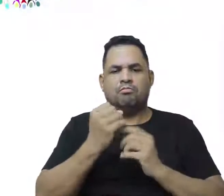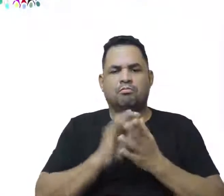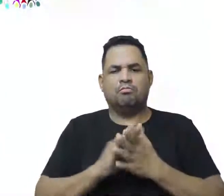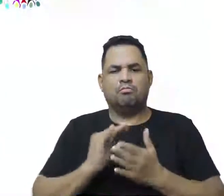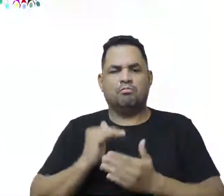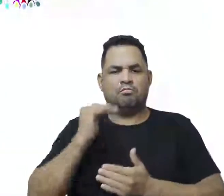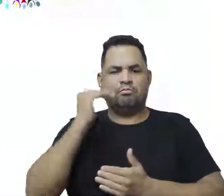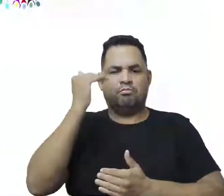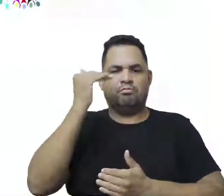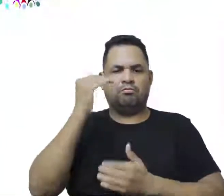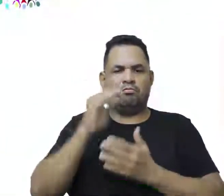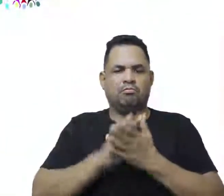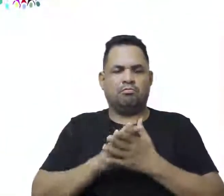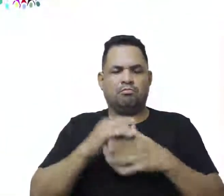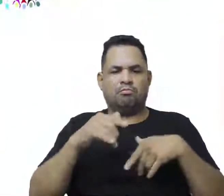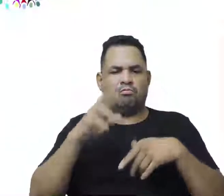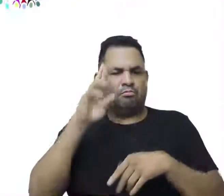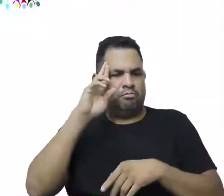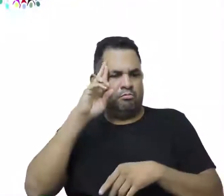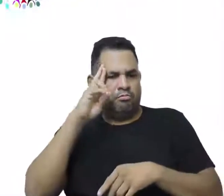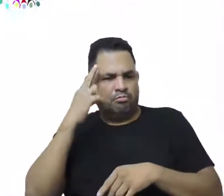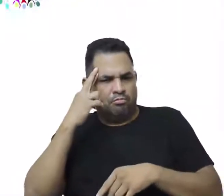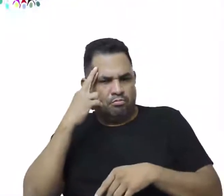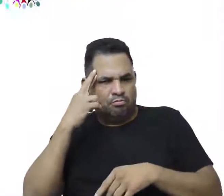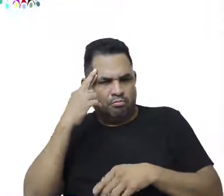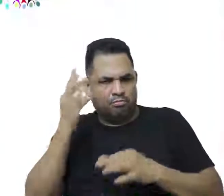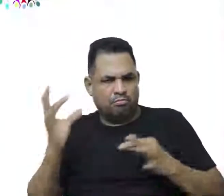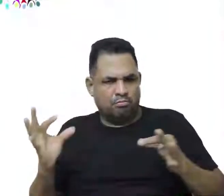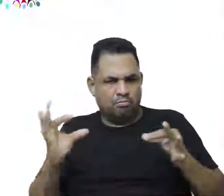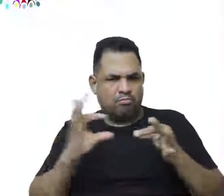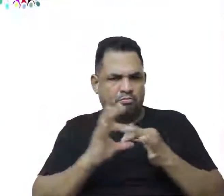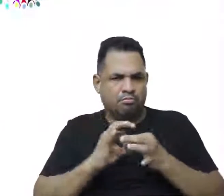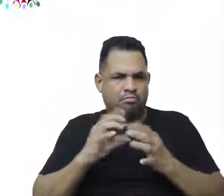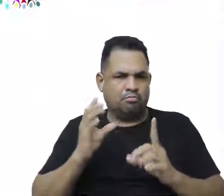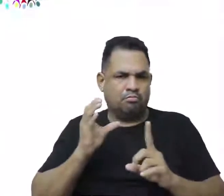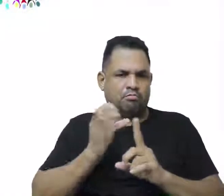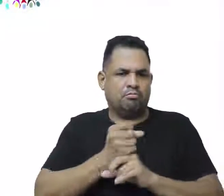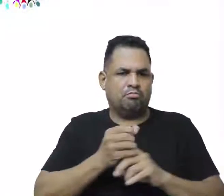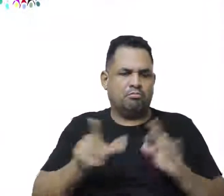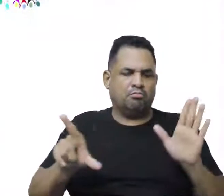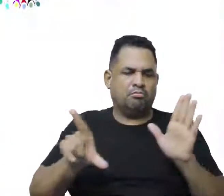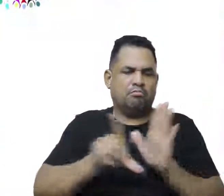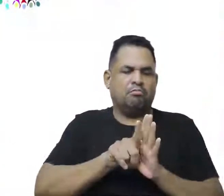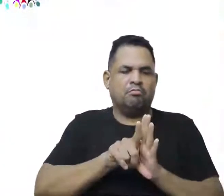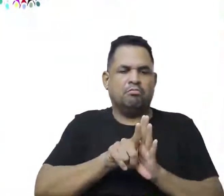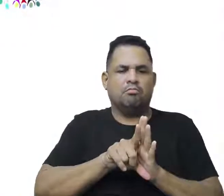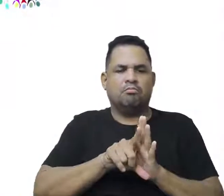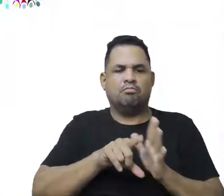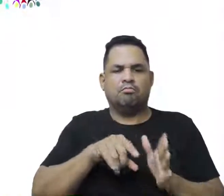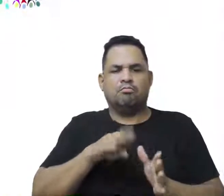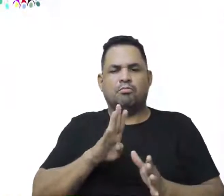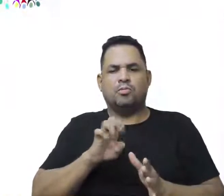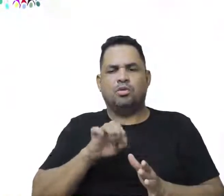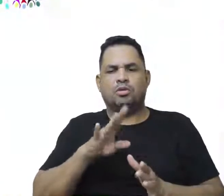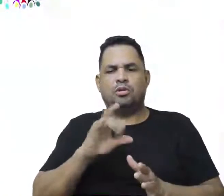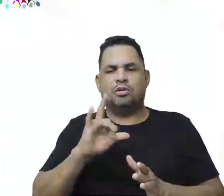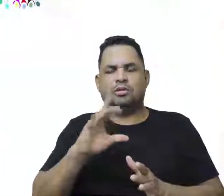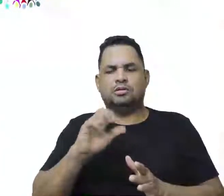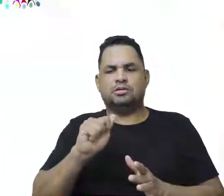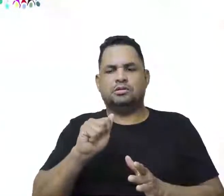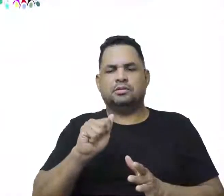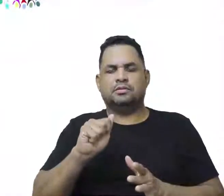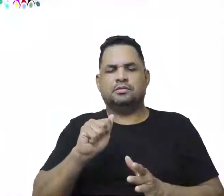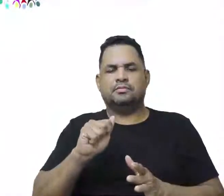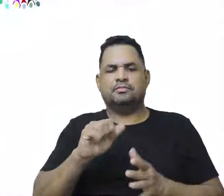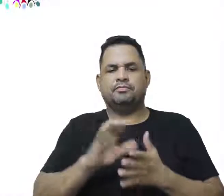predomínio da ação o racional vinculado a fim de dominação legal-burocrática tá então ele